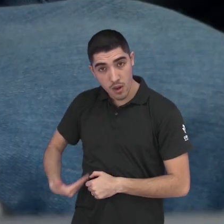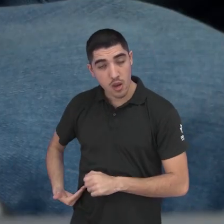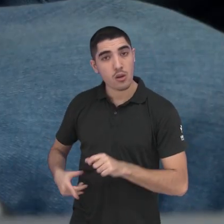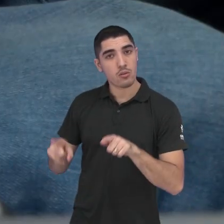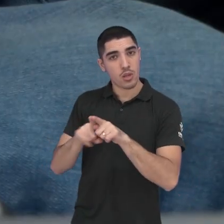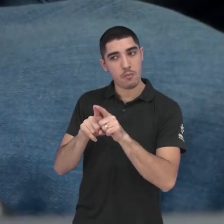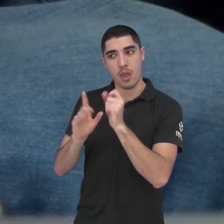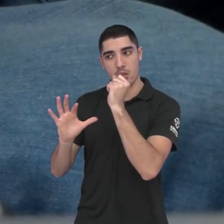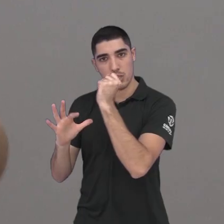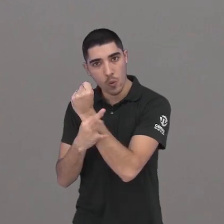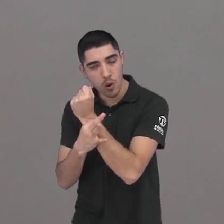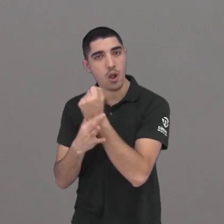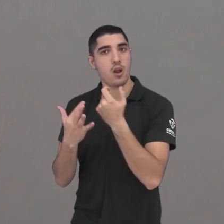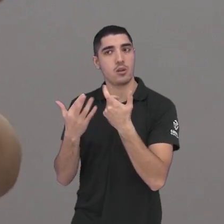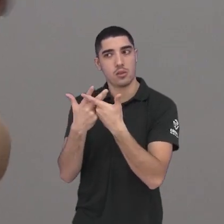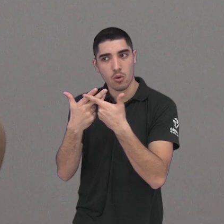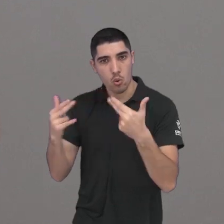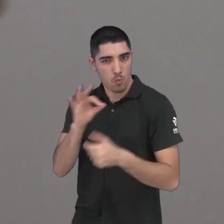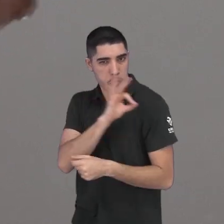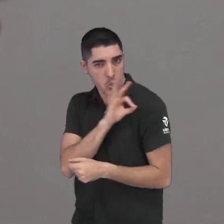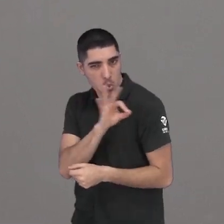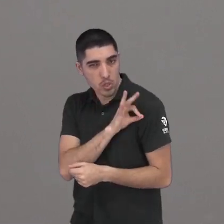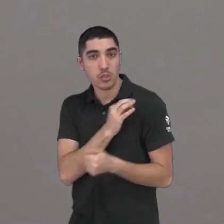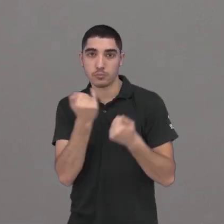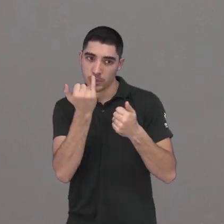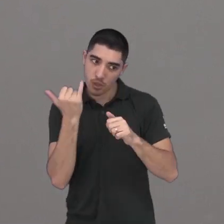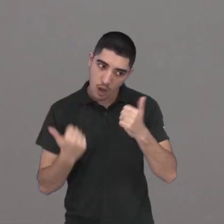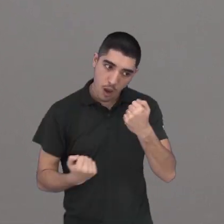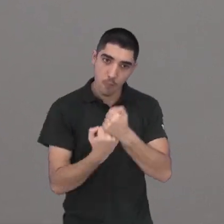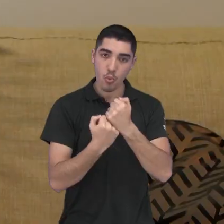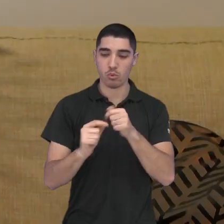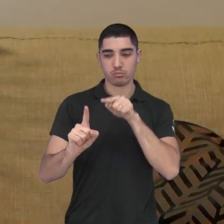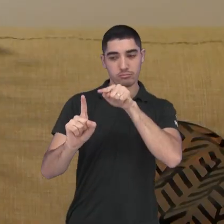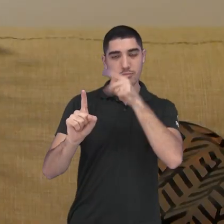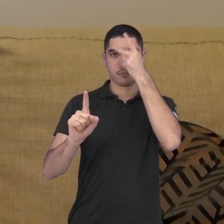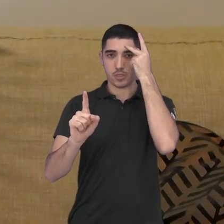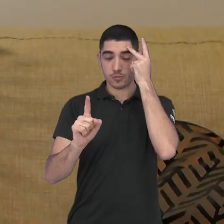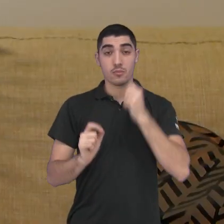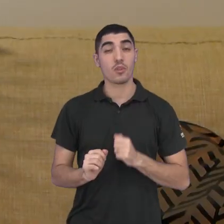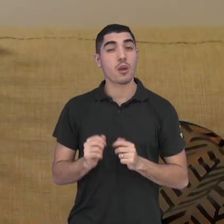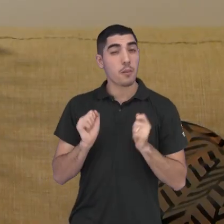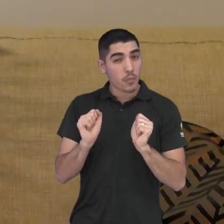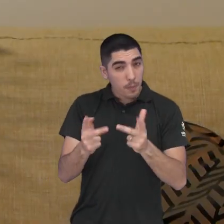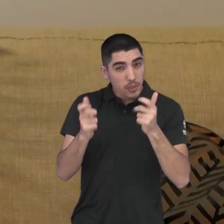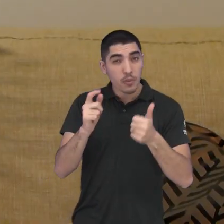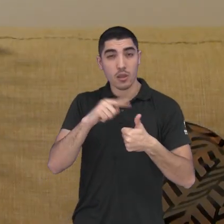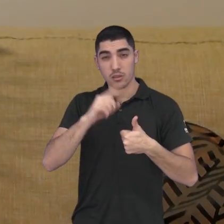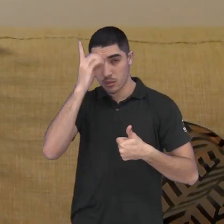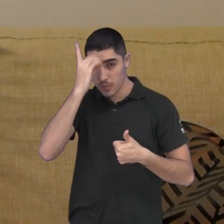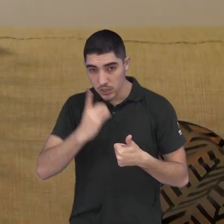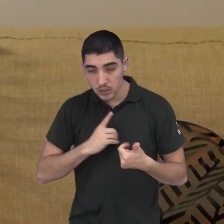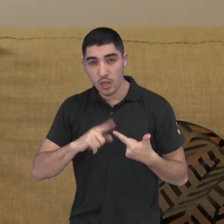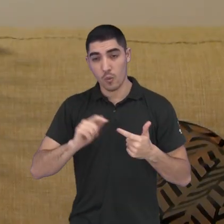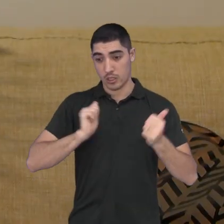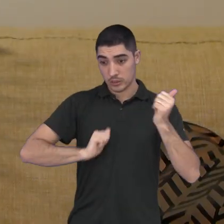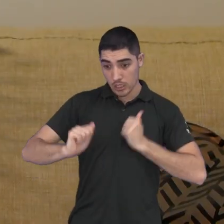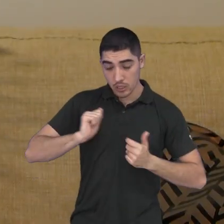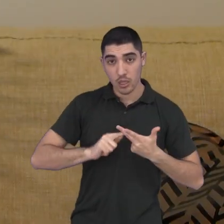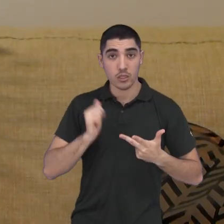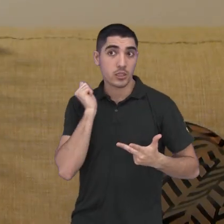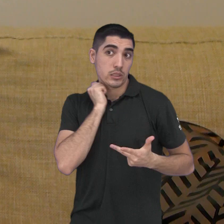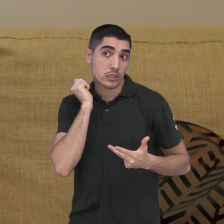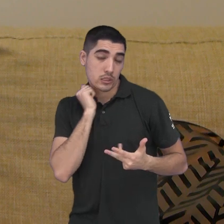das forças de segurança é importante o acompanhamento psicológico a gente pode observar a presença de depressão ansiedade